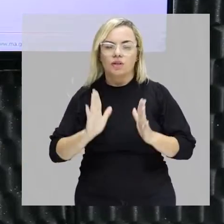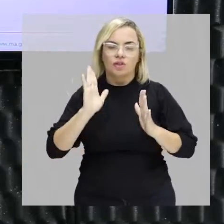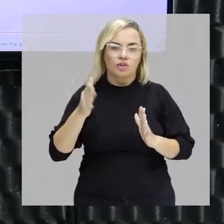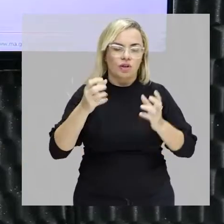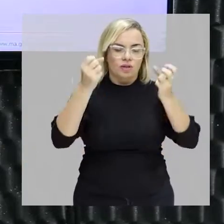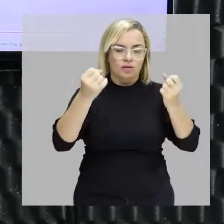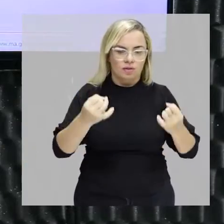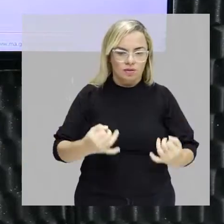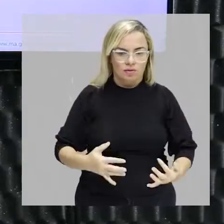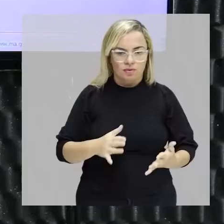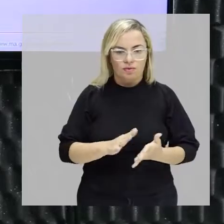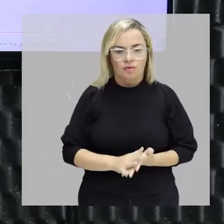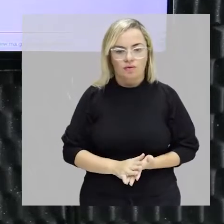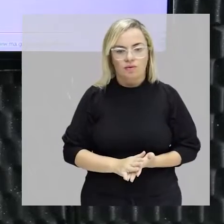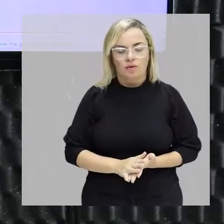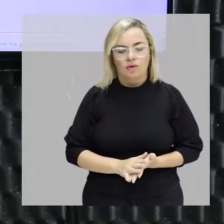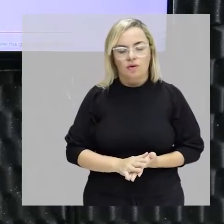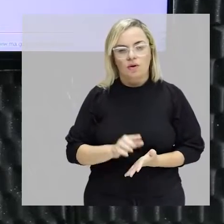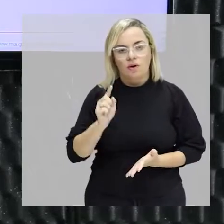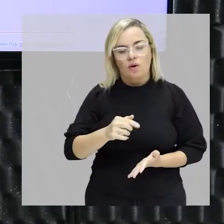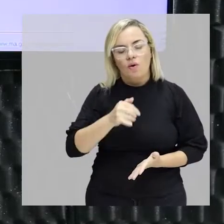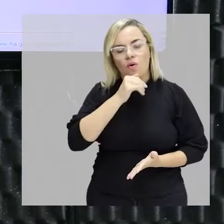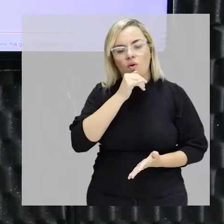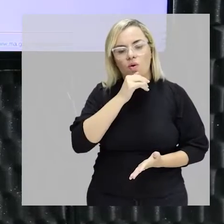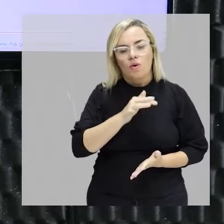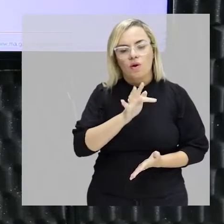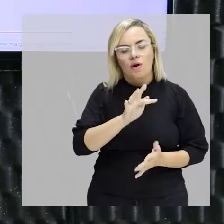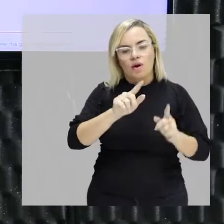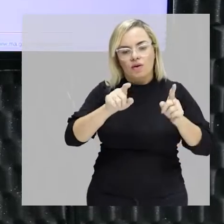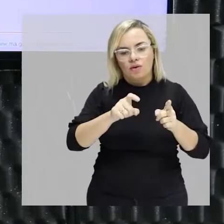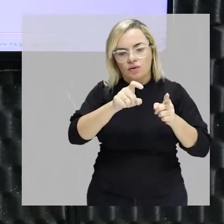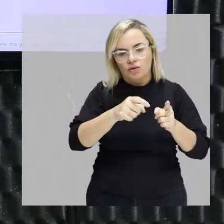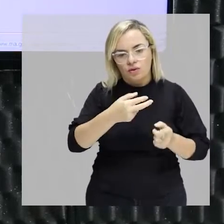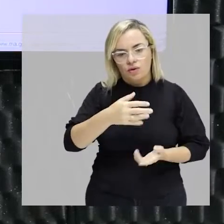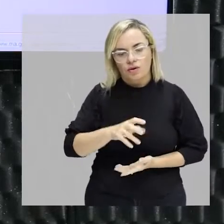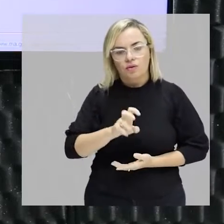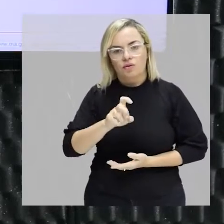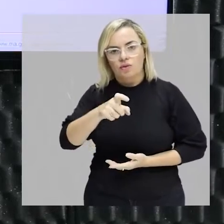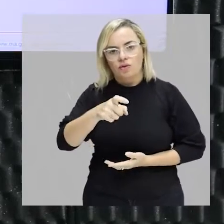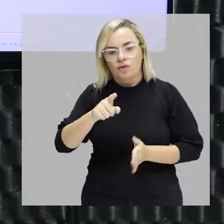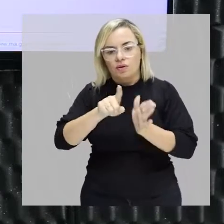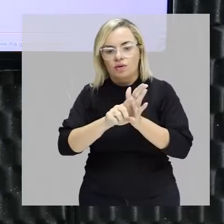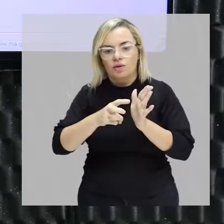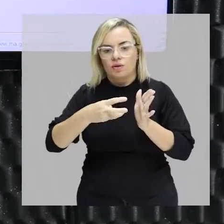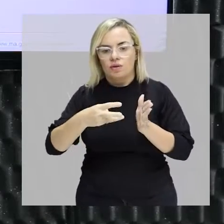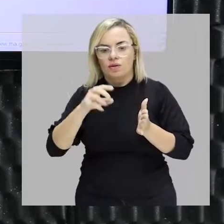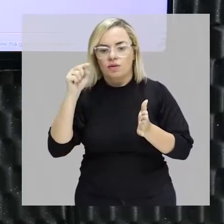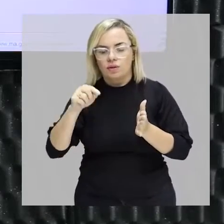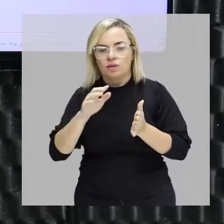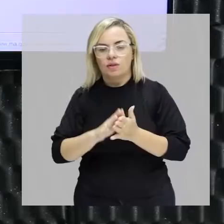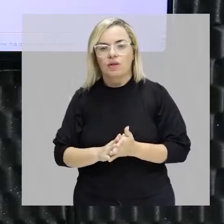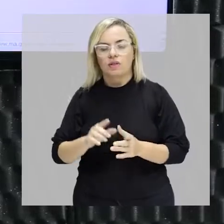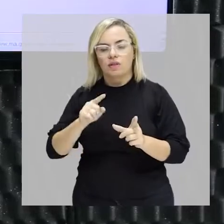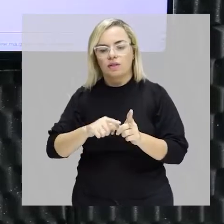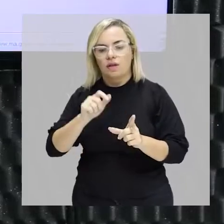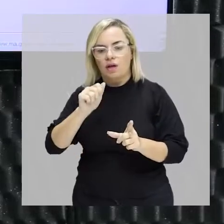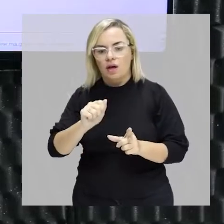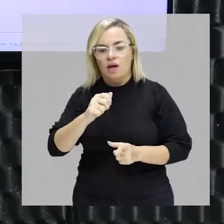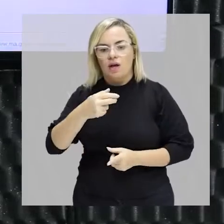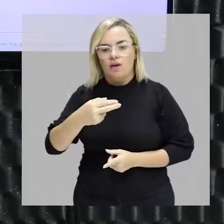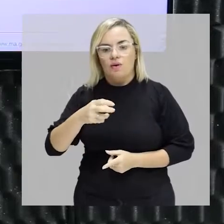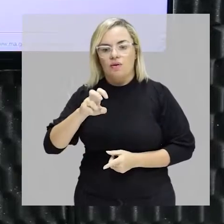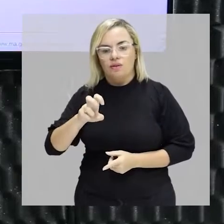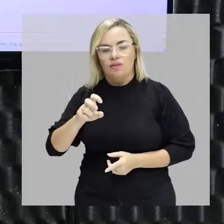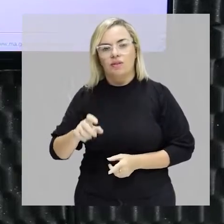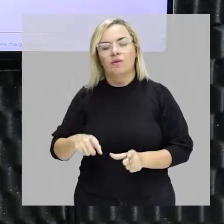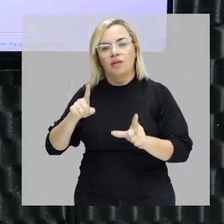primeiro exemplo. f de x igual a 5x menos 3. Nesse caso, eu tenho A igual a 5 e B igual a menos 3.